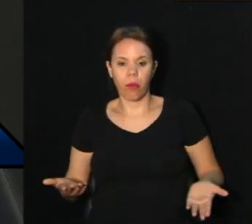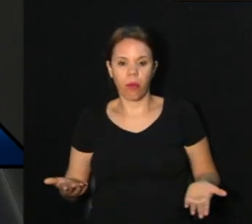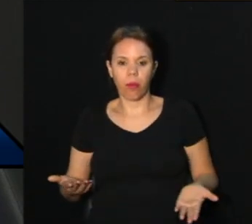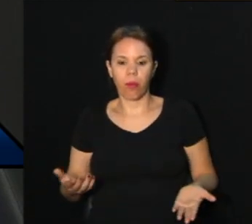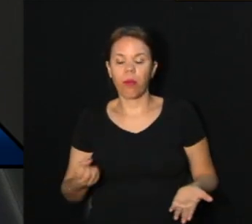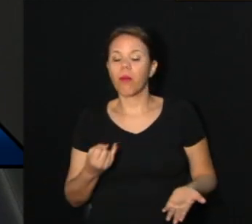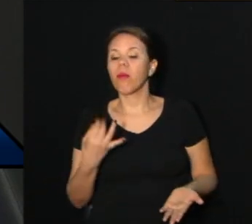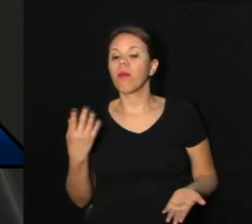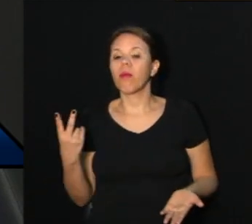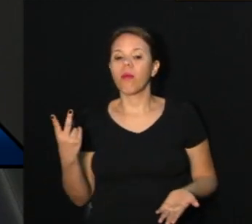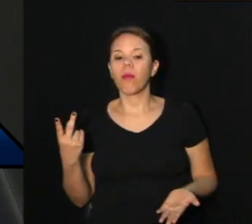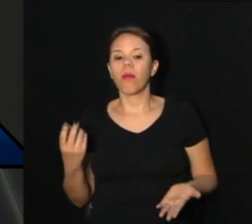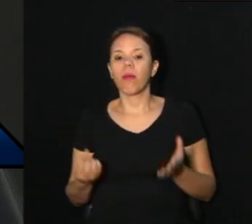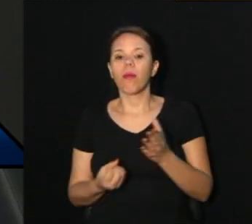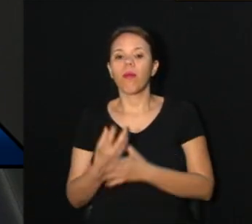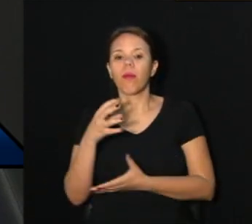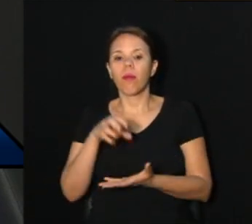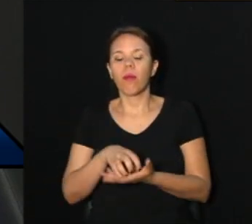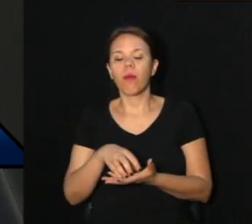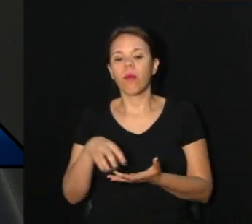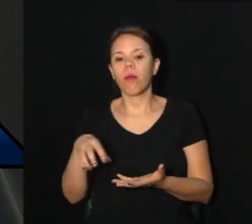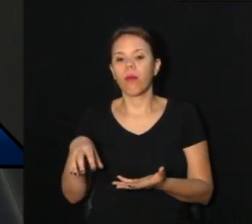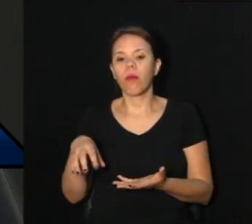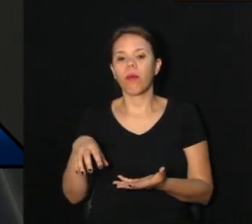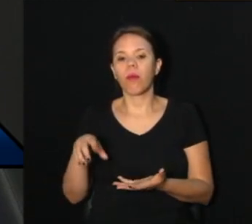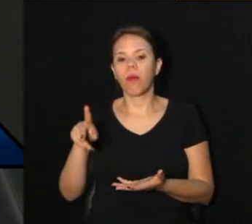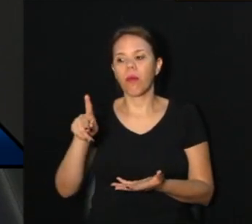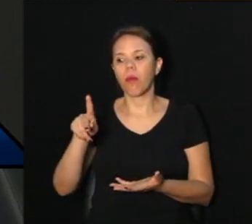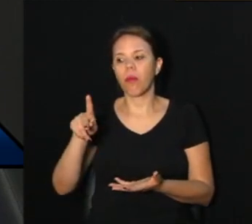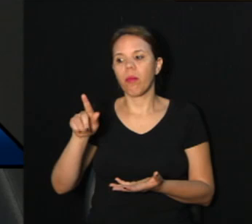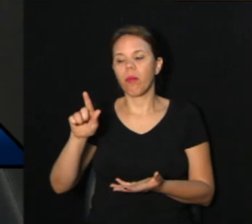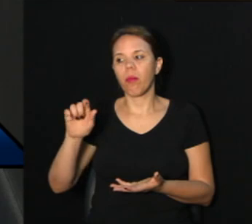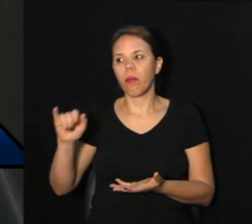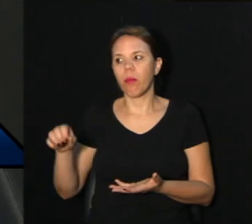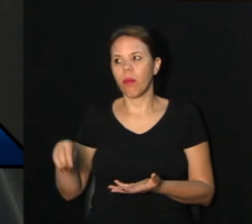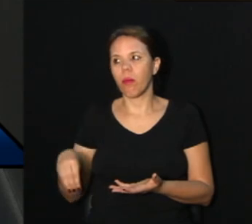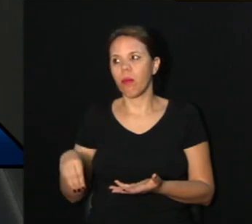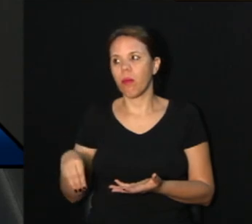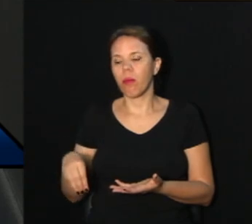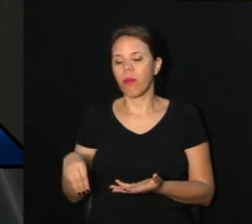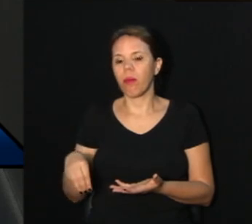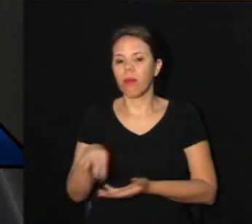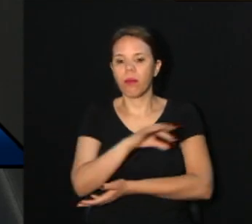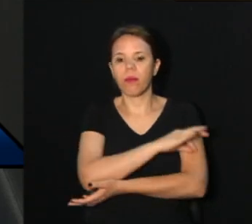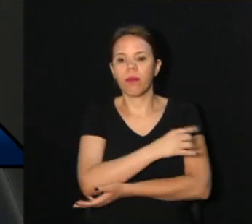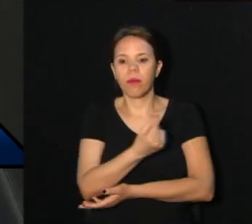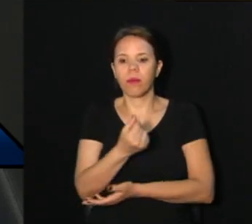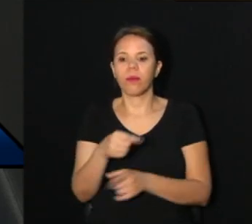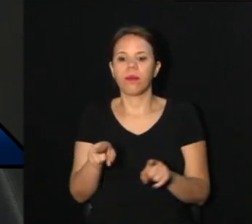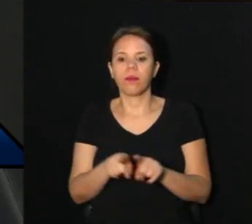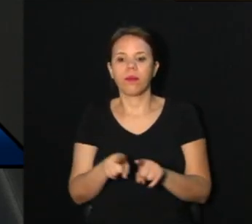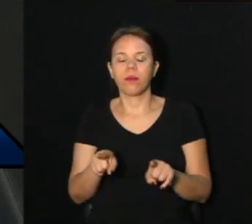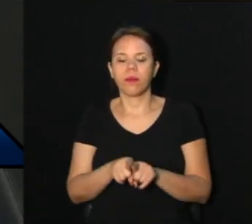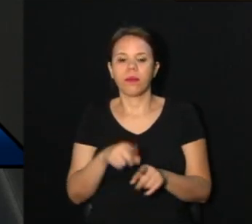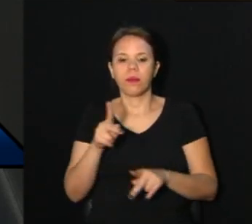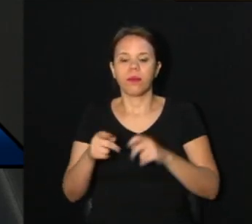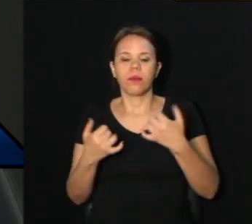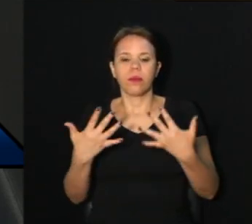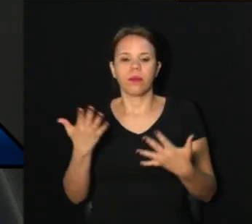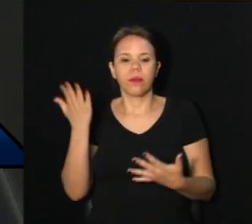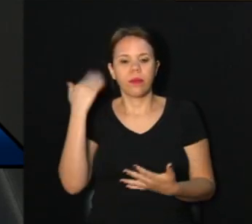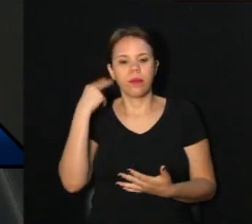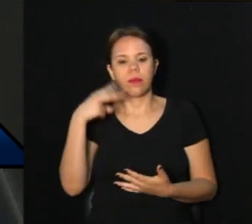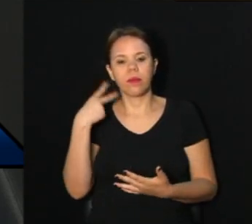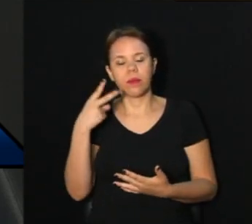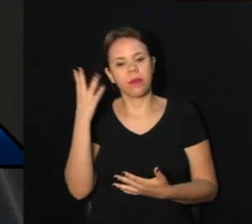quanto custará a criação dessa PGM, aos cofres públicos, e para a população e os vereadores também